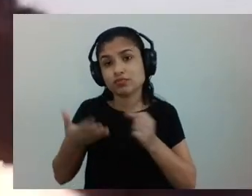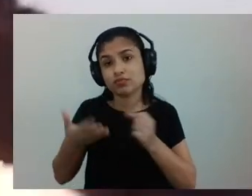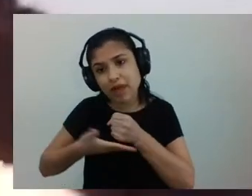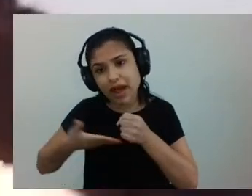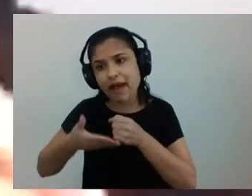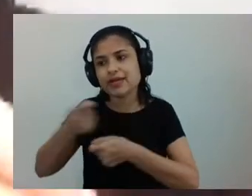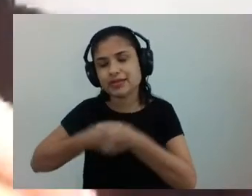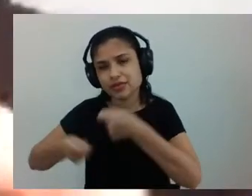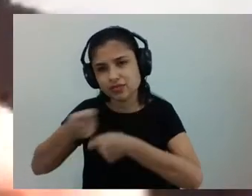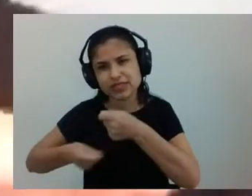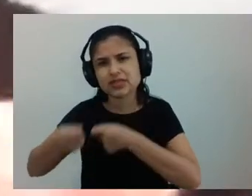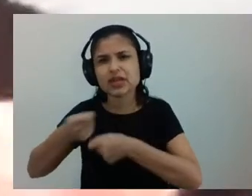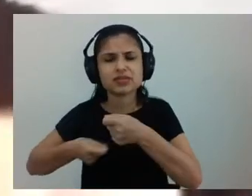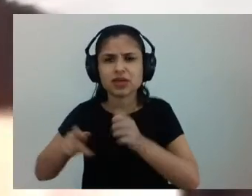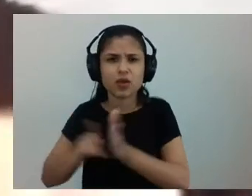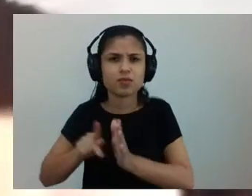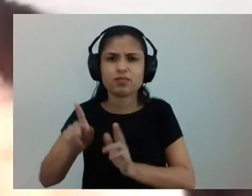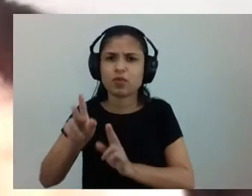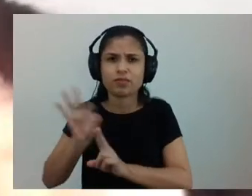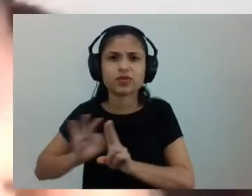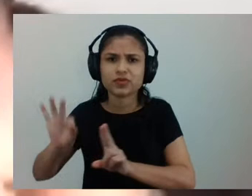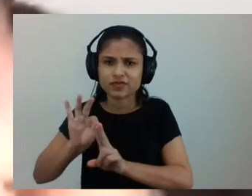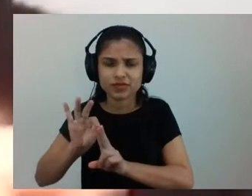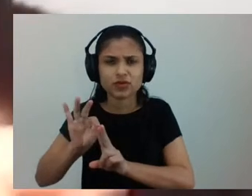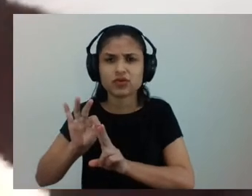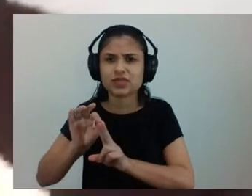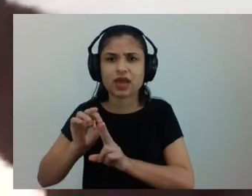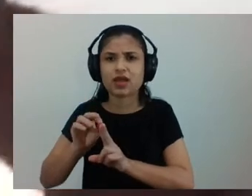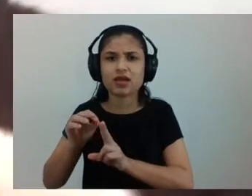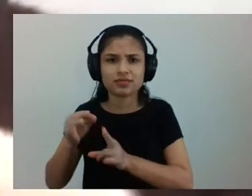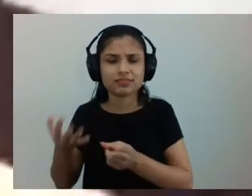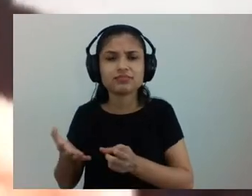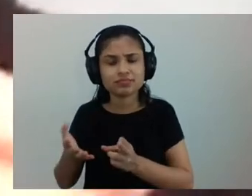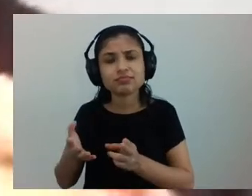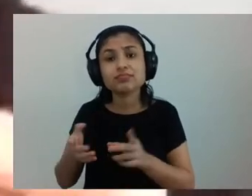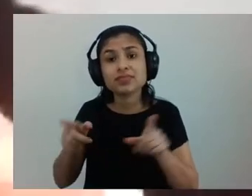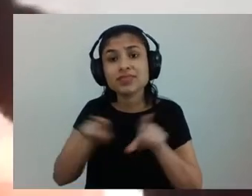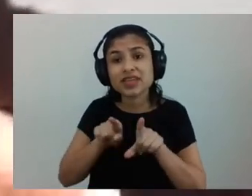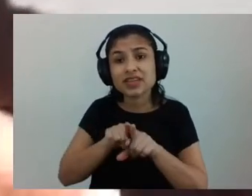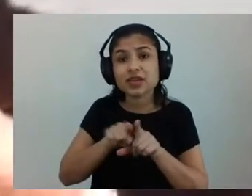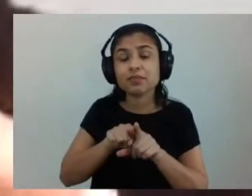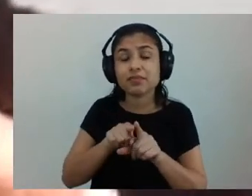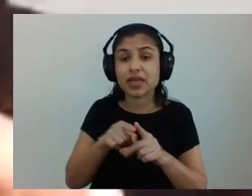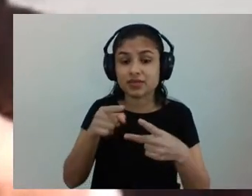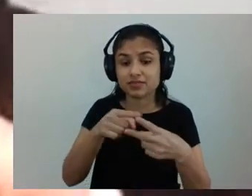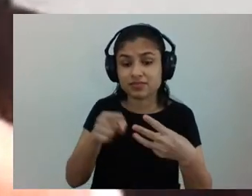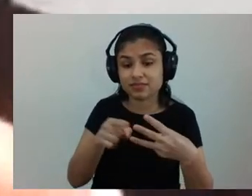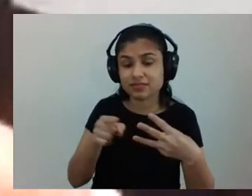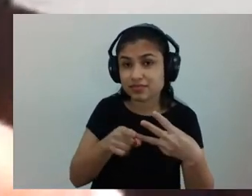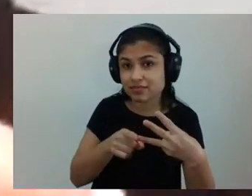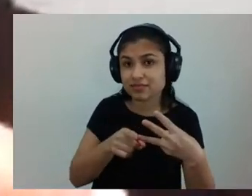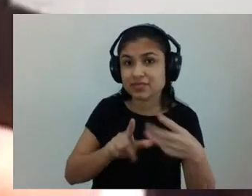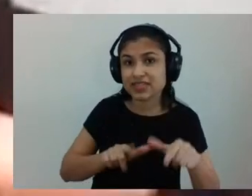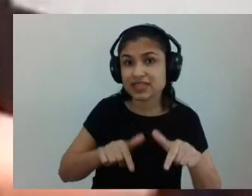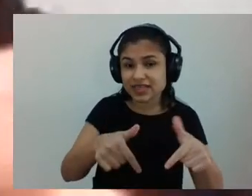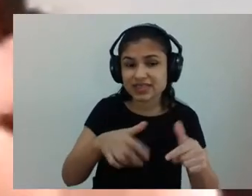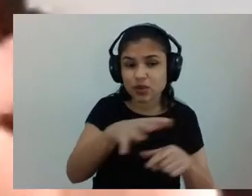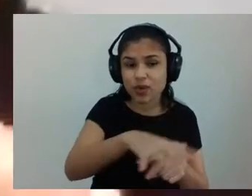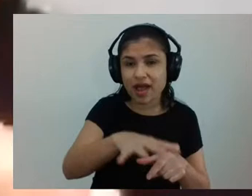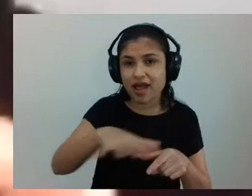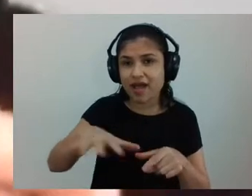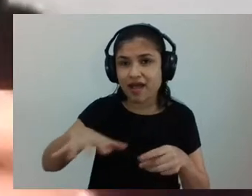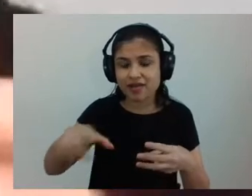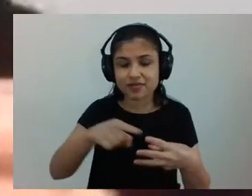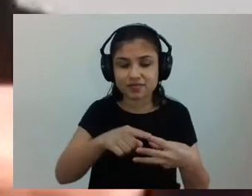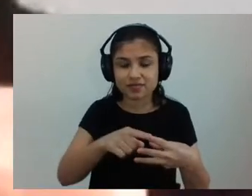uma universidade, óbvias, tá? Nós propomos um conjunto de 33 ações em diferentes áreas, na área da